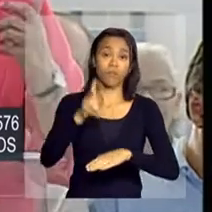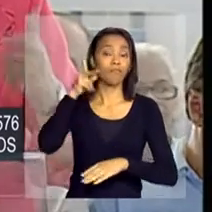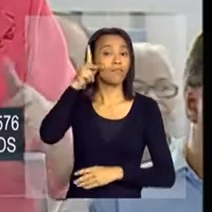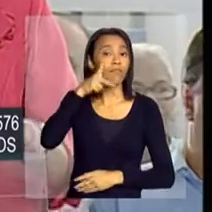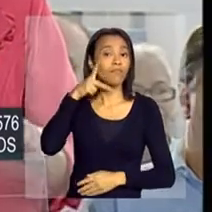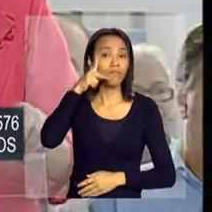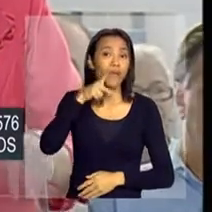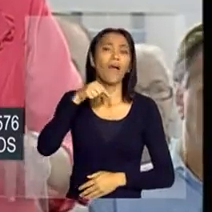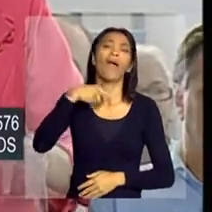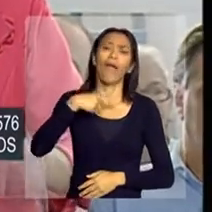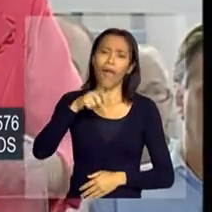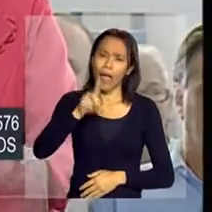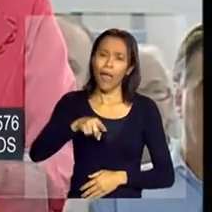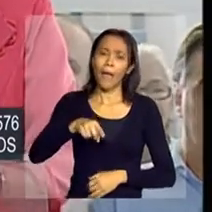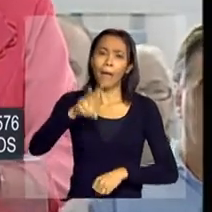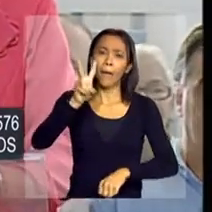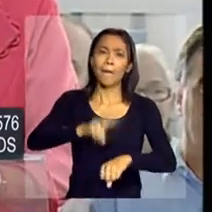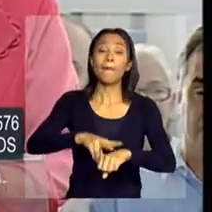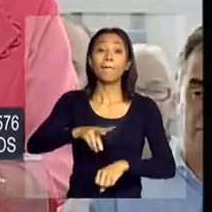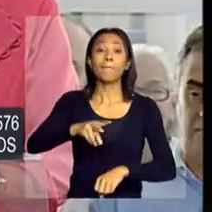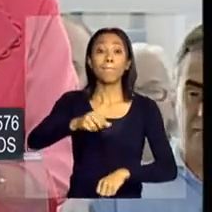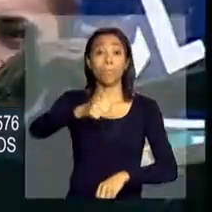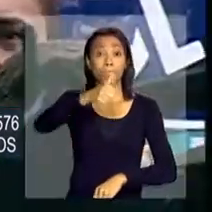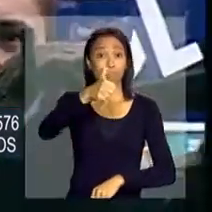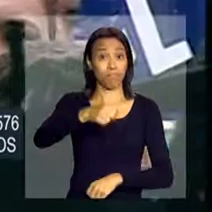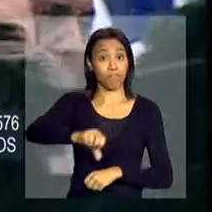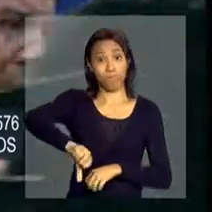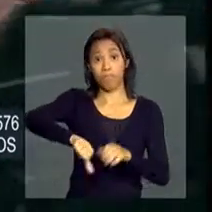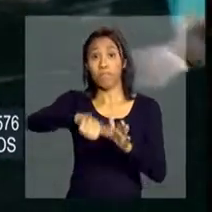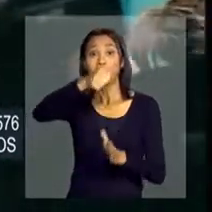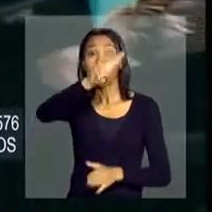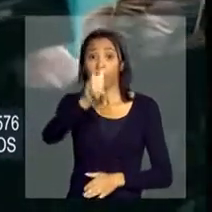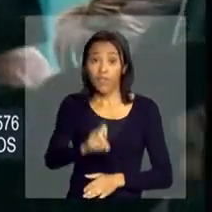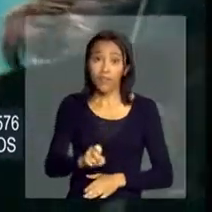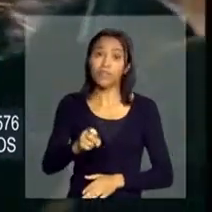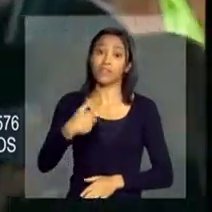e é a primeira vez que eu estou aqui como presidente da República.